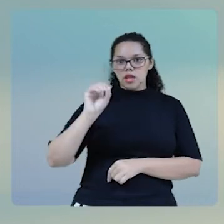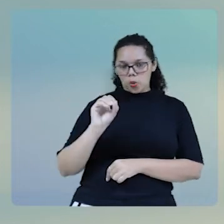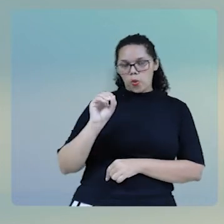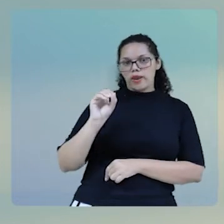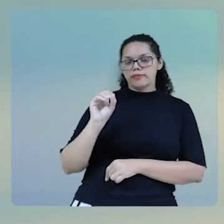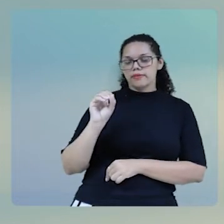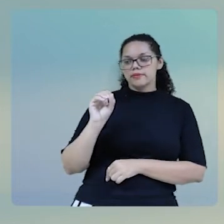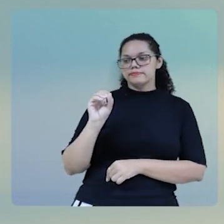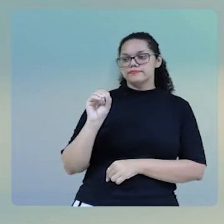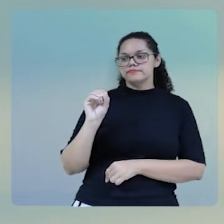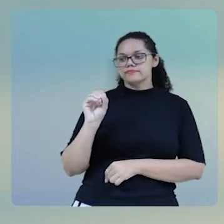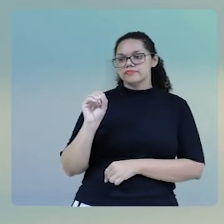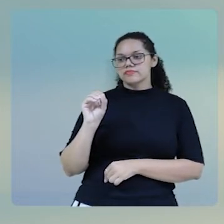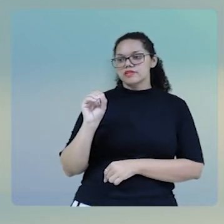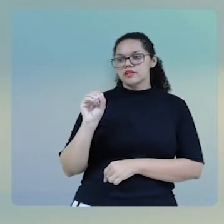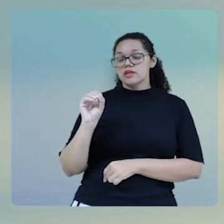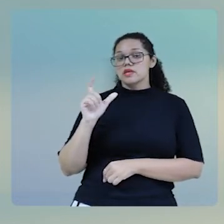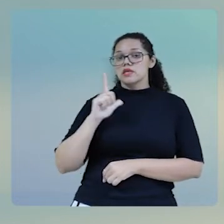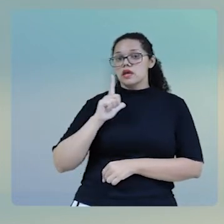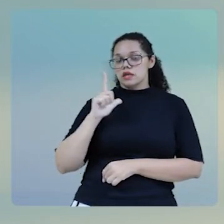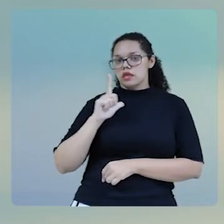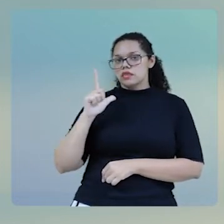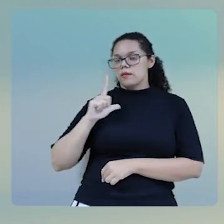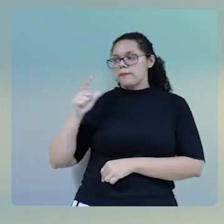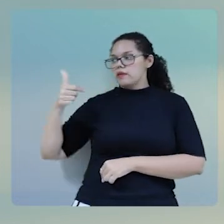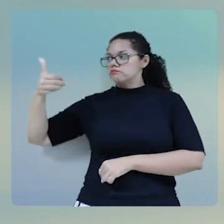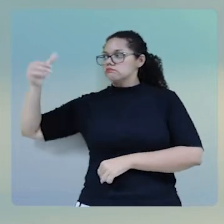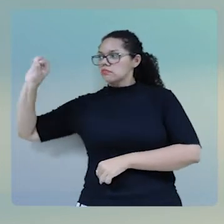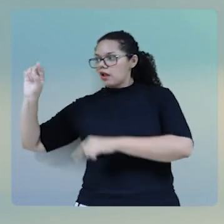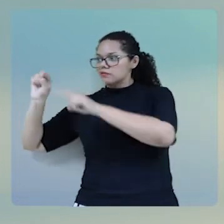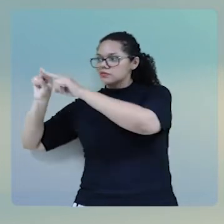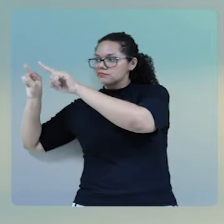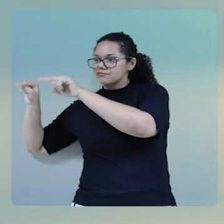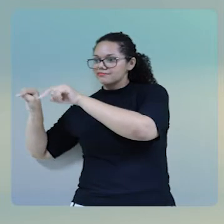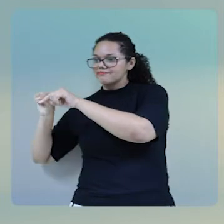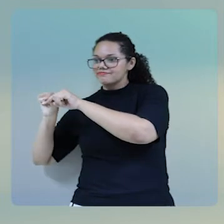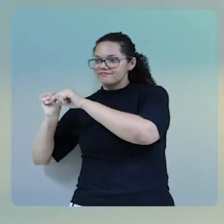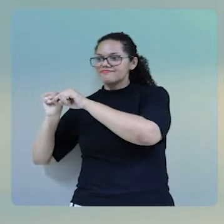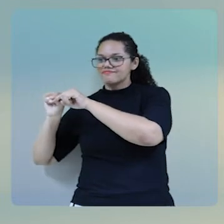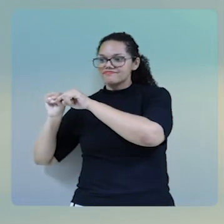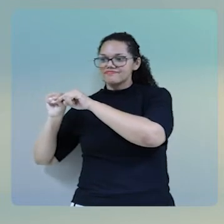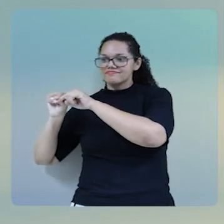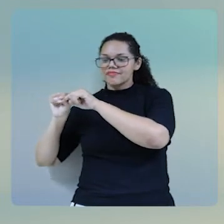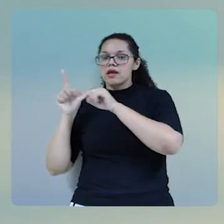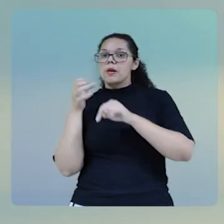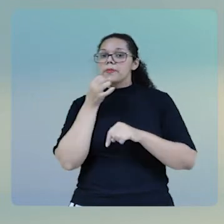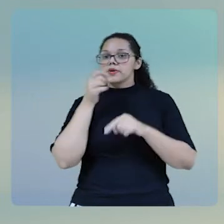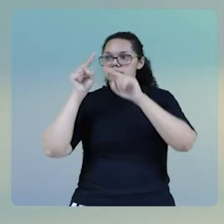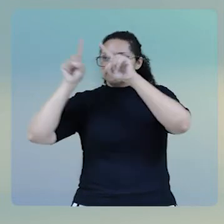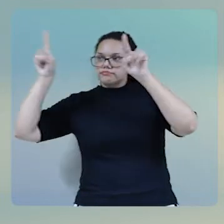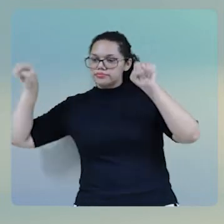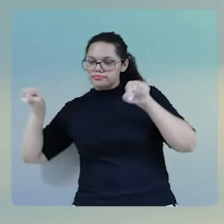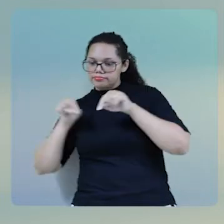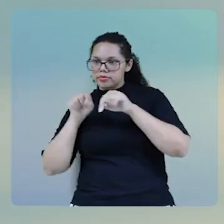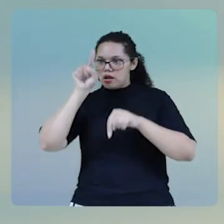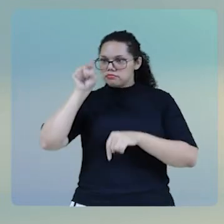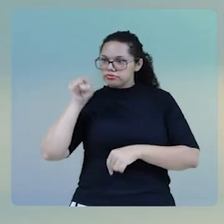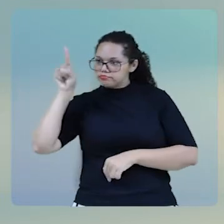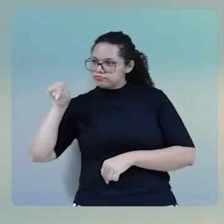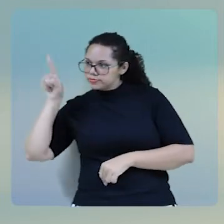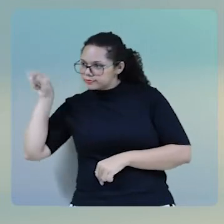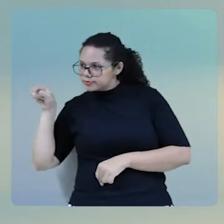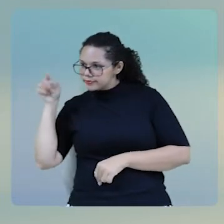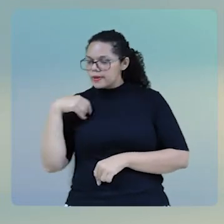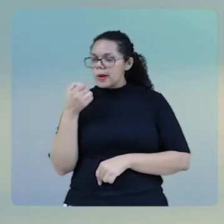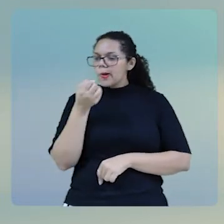a TV. E aqui nós temos o resistor de 10. Tá bom? De 10 aqui, que é o do começo, né? Esse aqui do começo. Tá? Então,